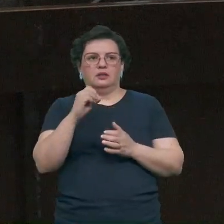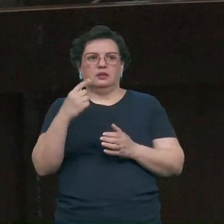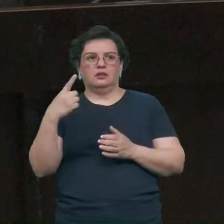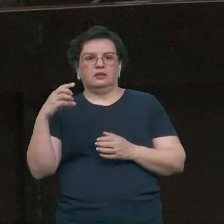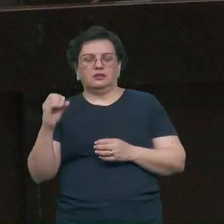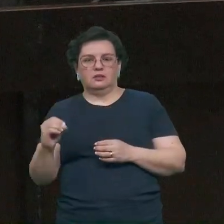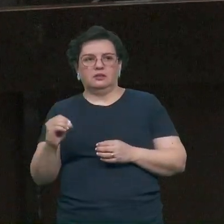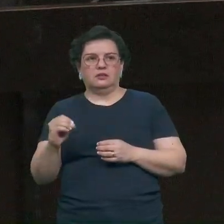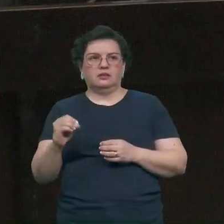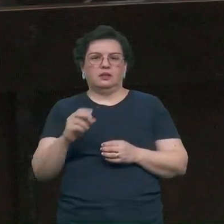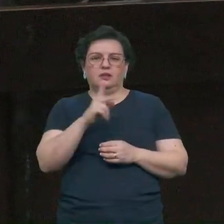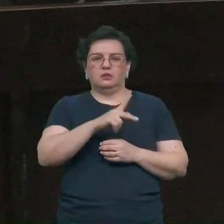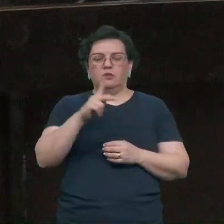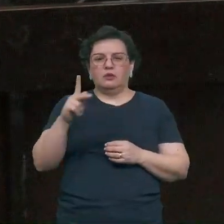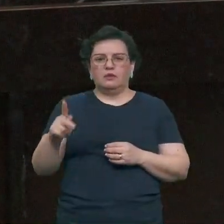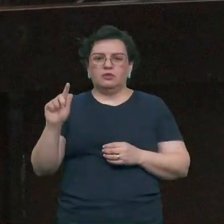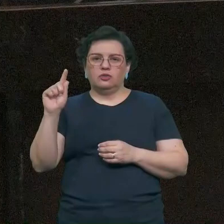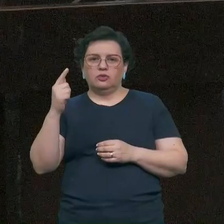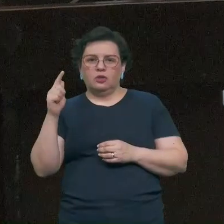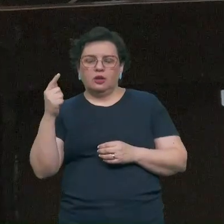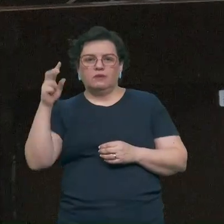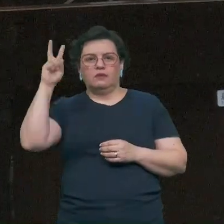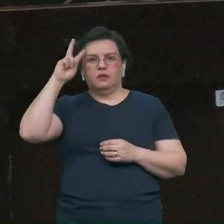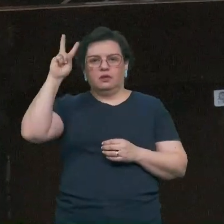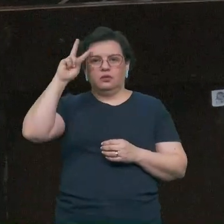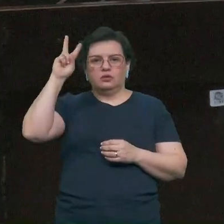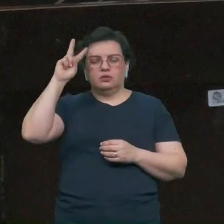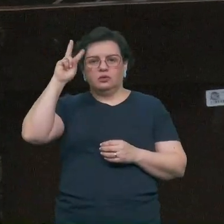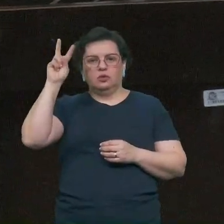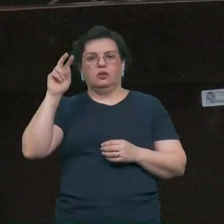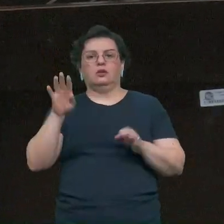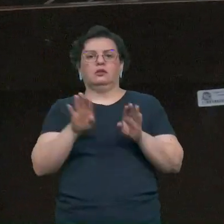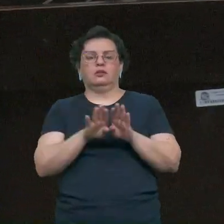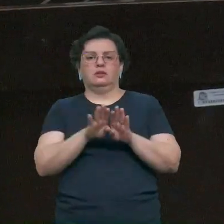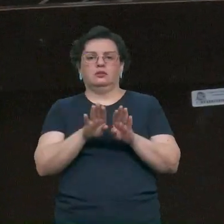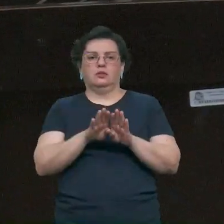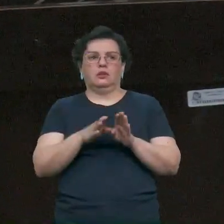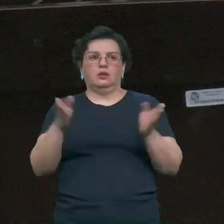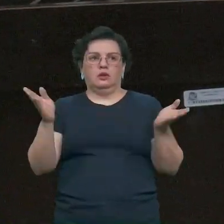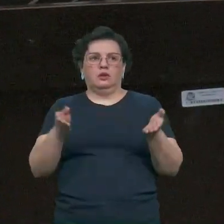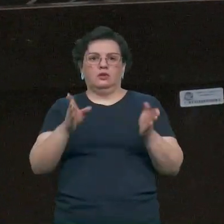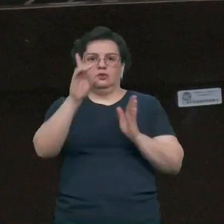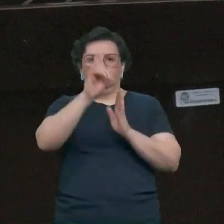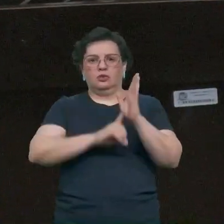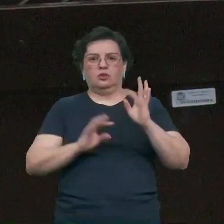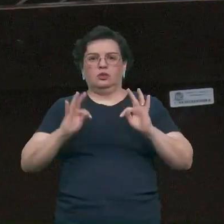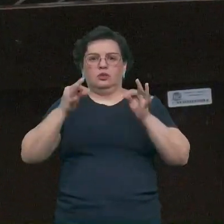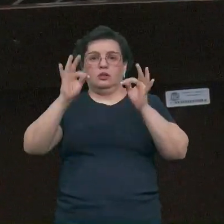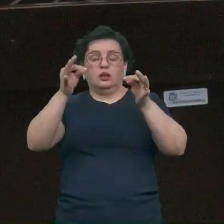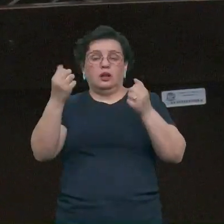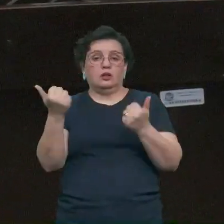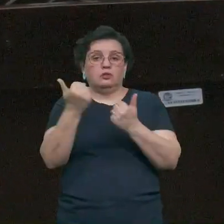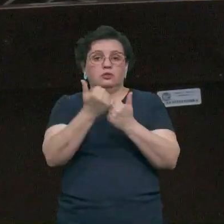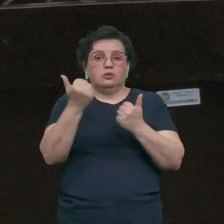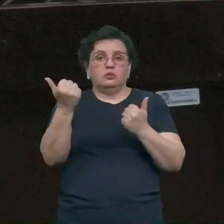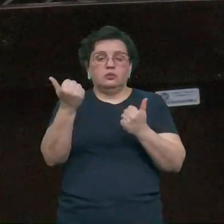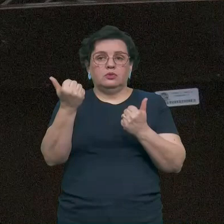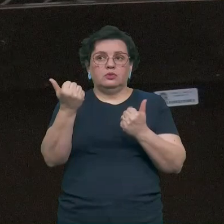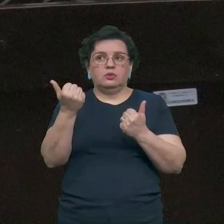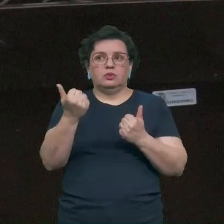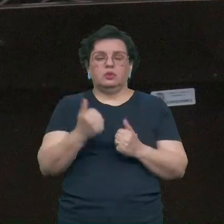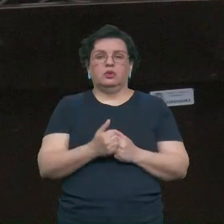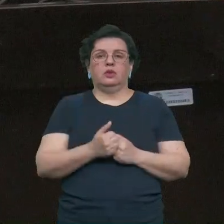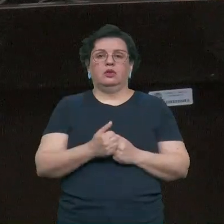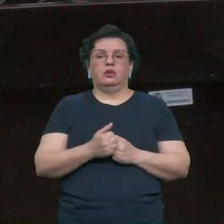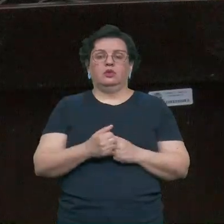e Geografia junto à Diretoria Regional de Ensino. Atualmente é diretora técnica substituta do Núcleo de